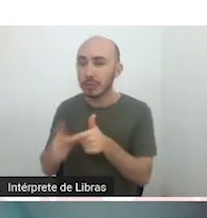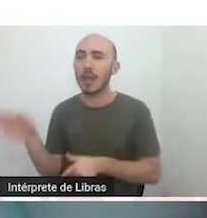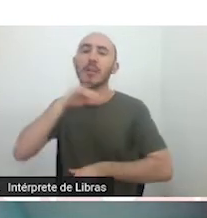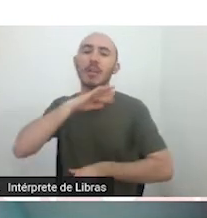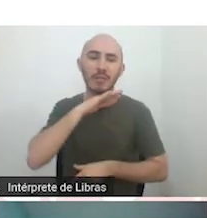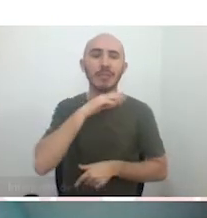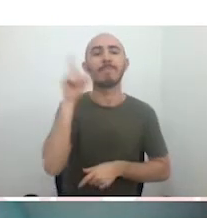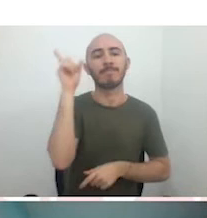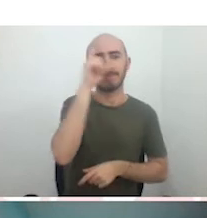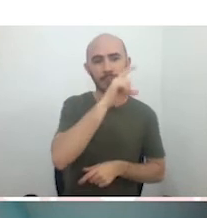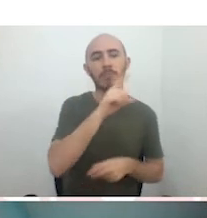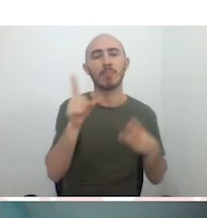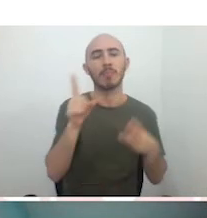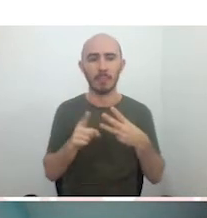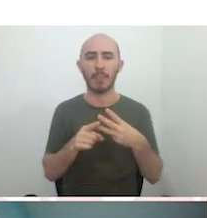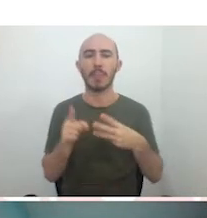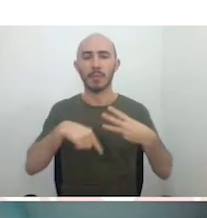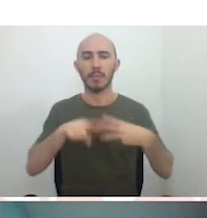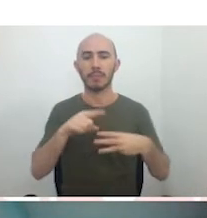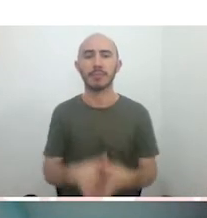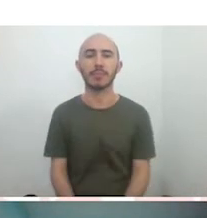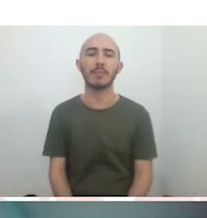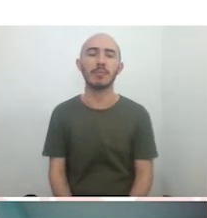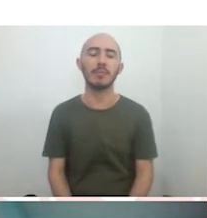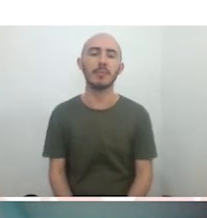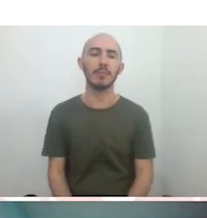grave, certo? Que pode passar.